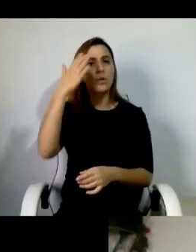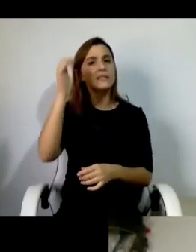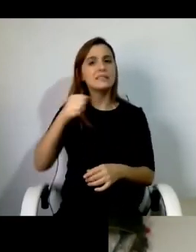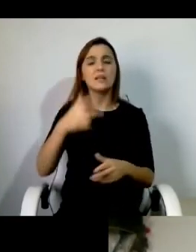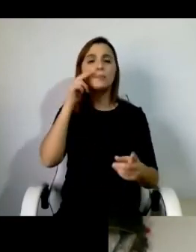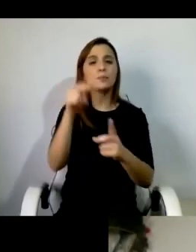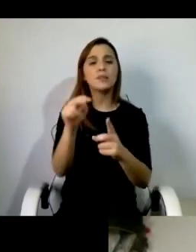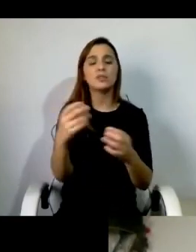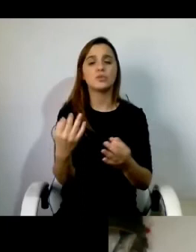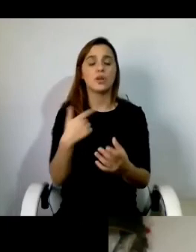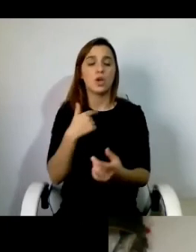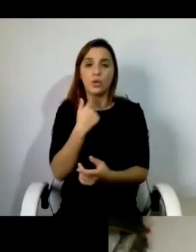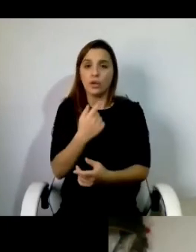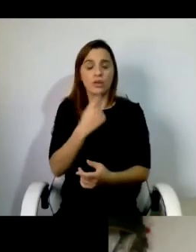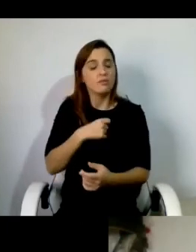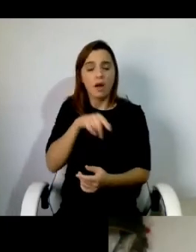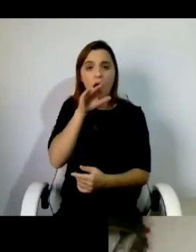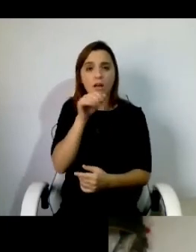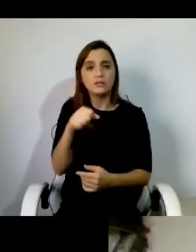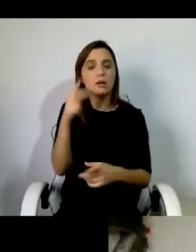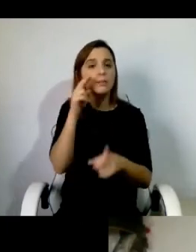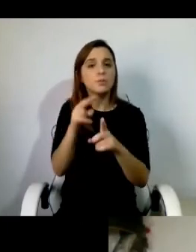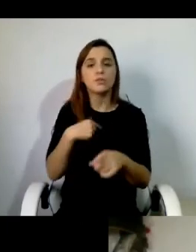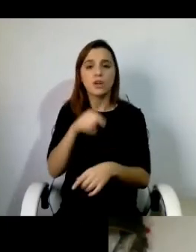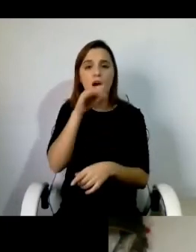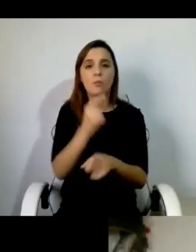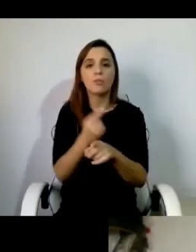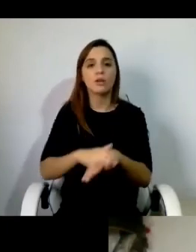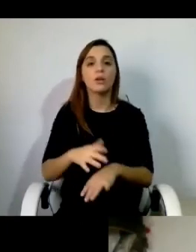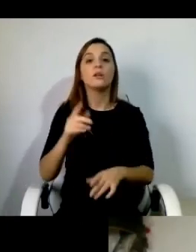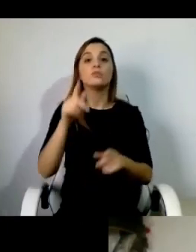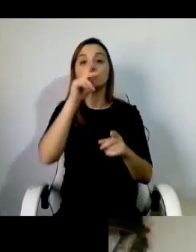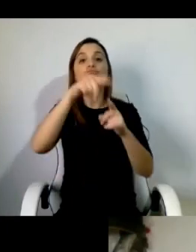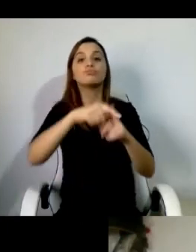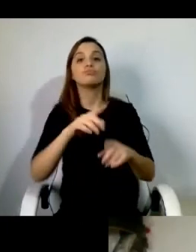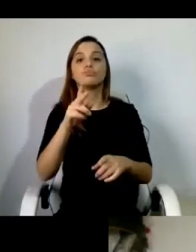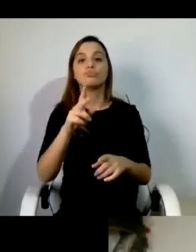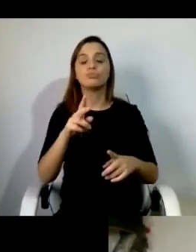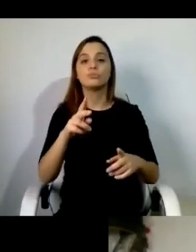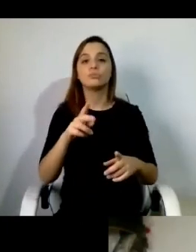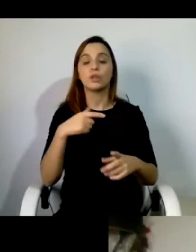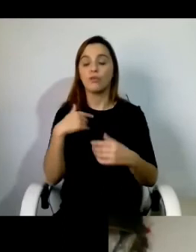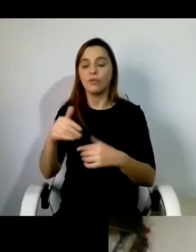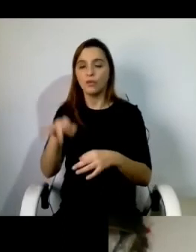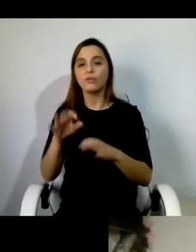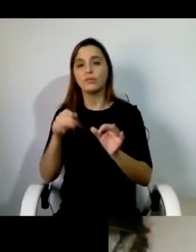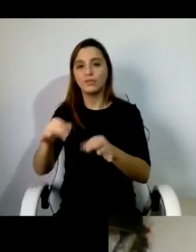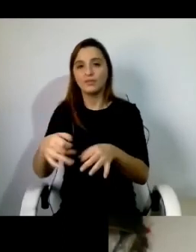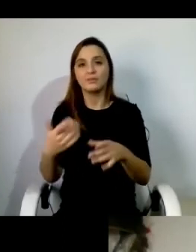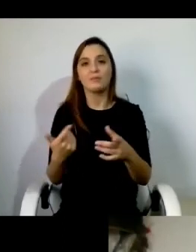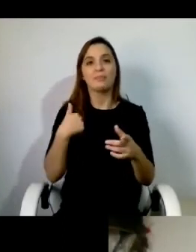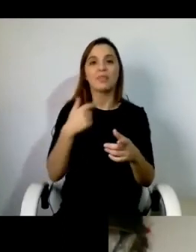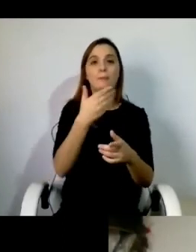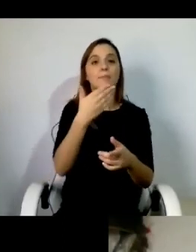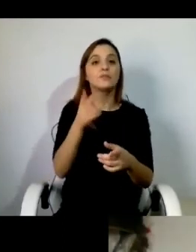eu admiro as perspectivas de pessoas professor Rogério eu peço-lhe desculpa